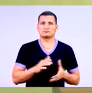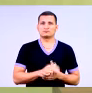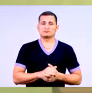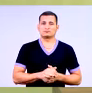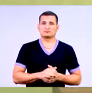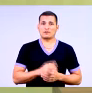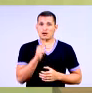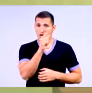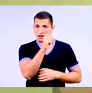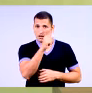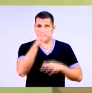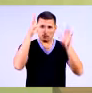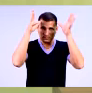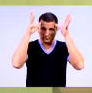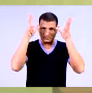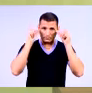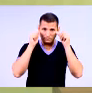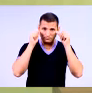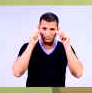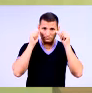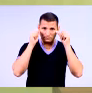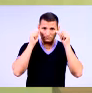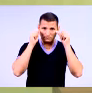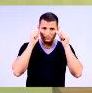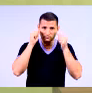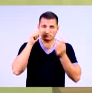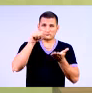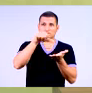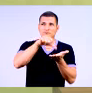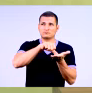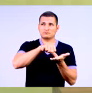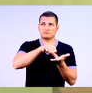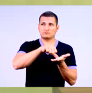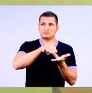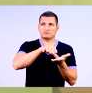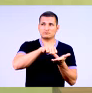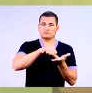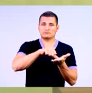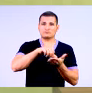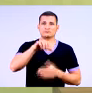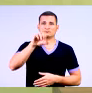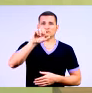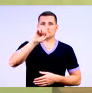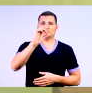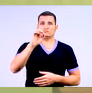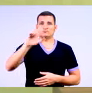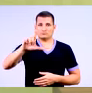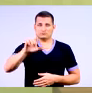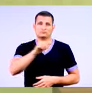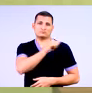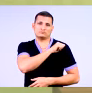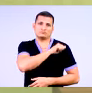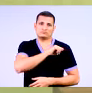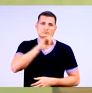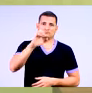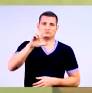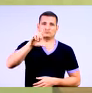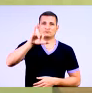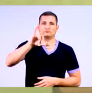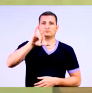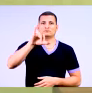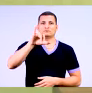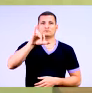no Acre, o polo da Baixada do Sol, os alunos Eliésio, Cosmo, Lara e